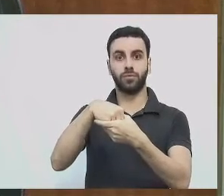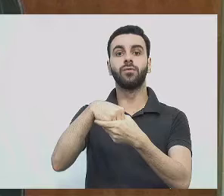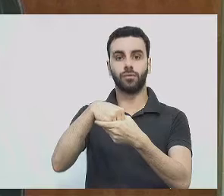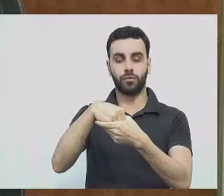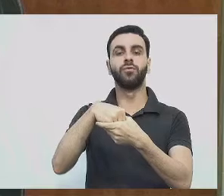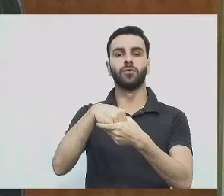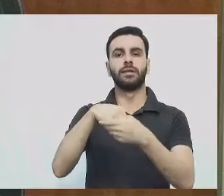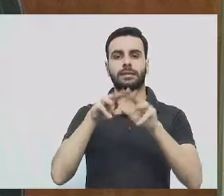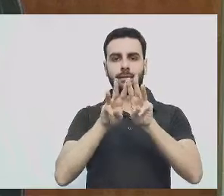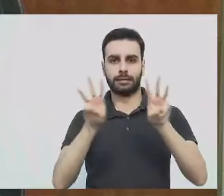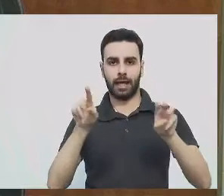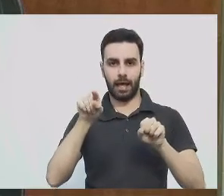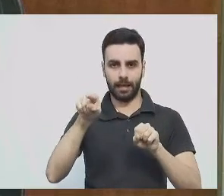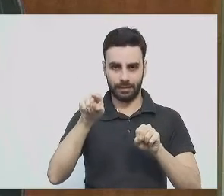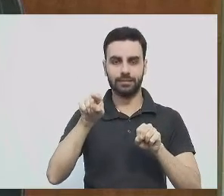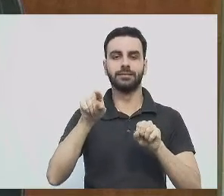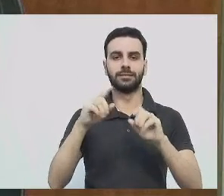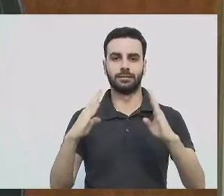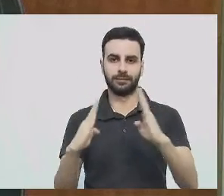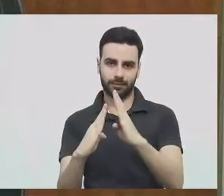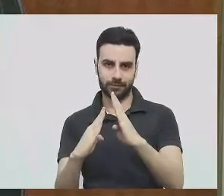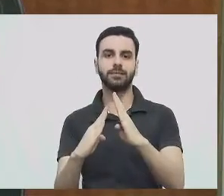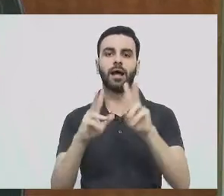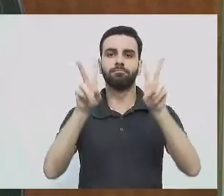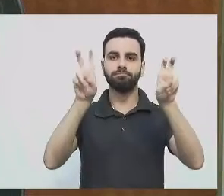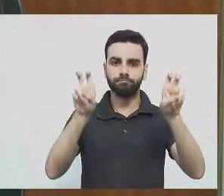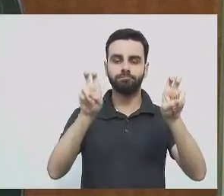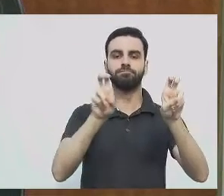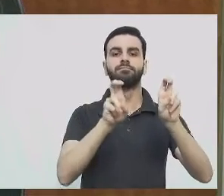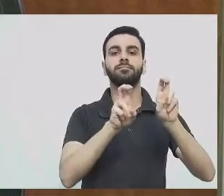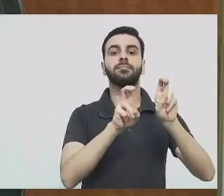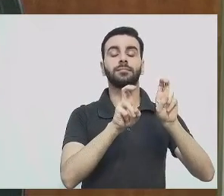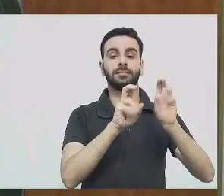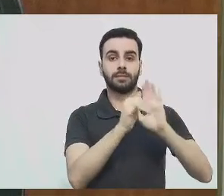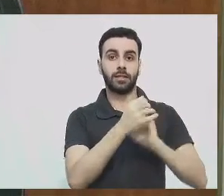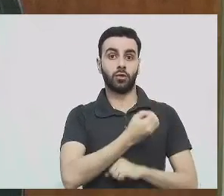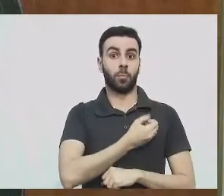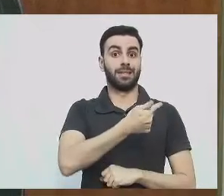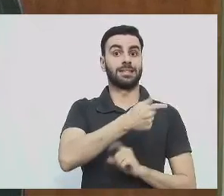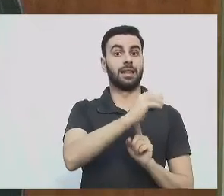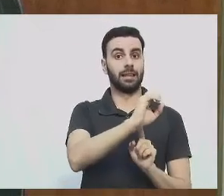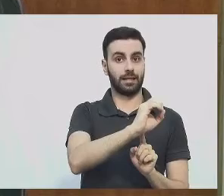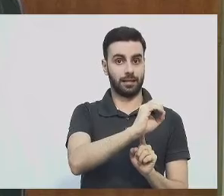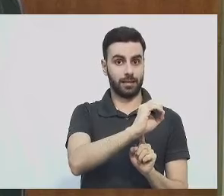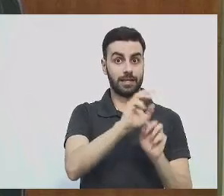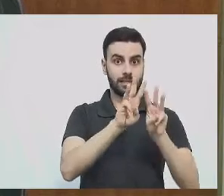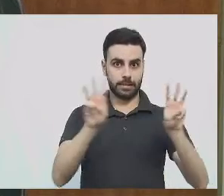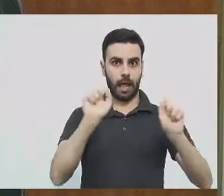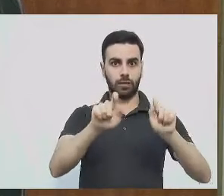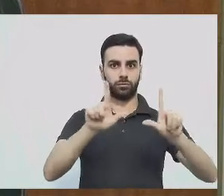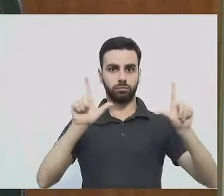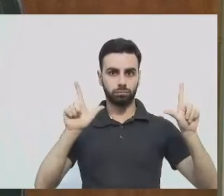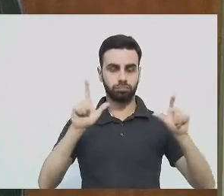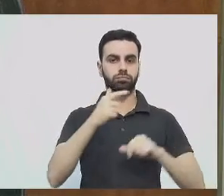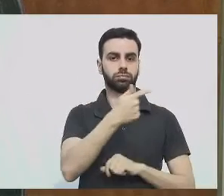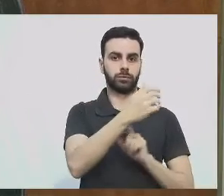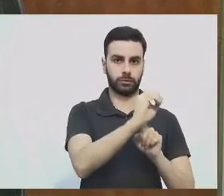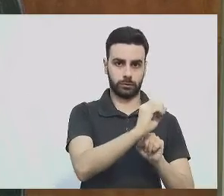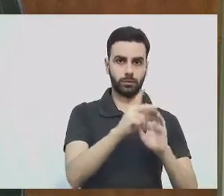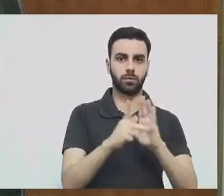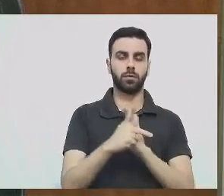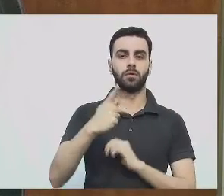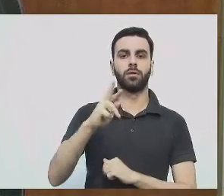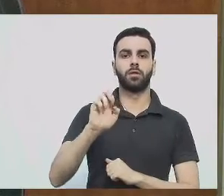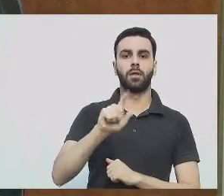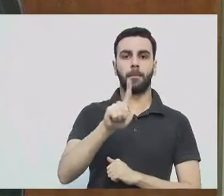processo licitatório, você vai encontrar lá processo licitatório 070, modalidade pregão